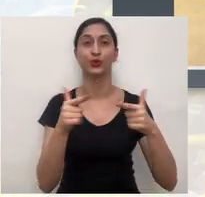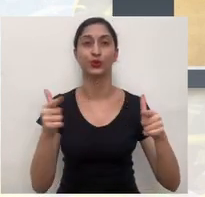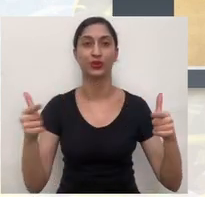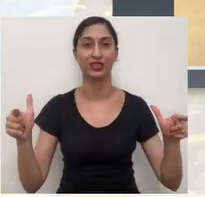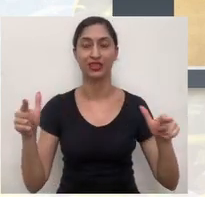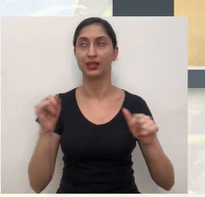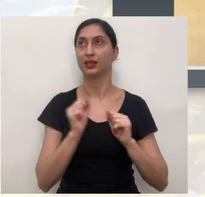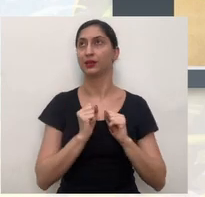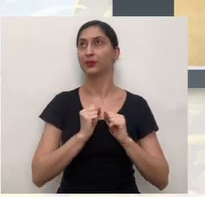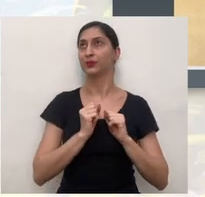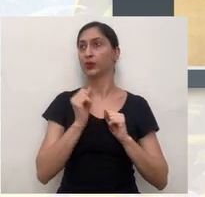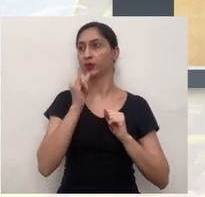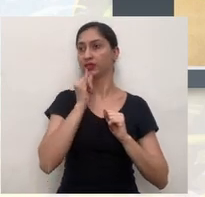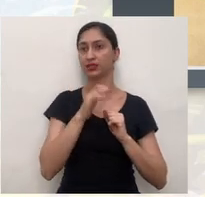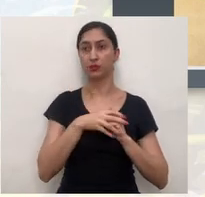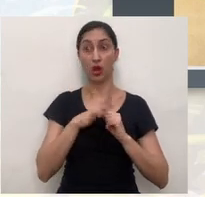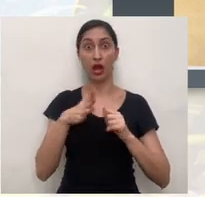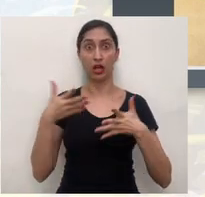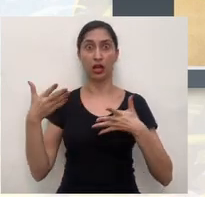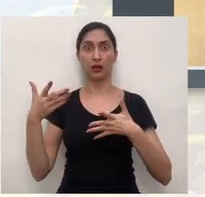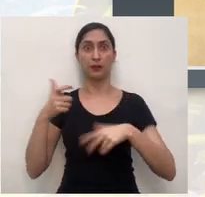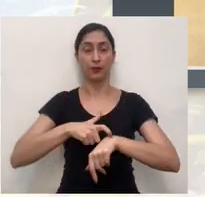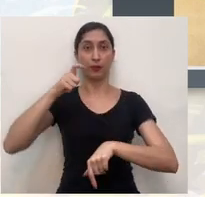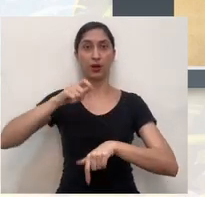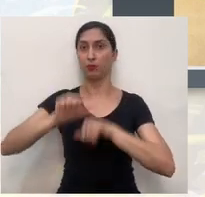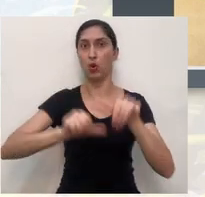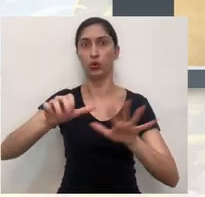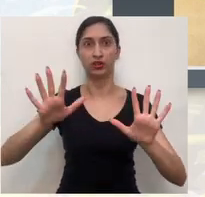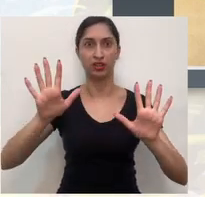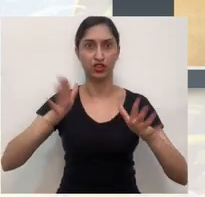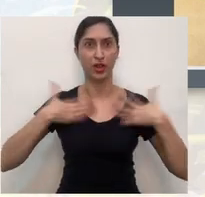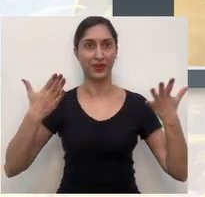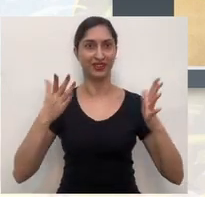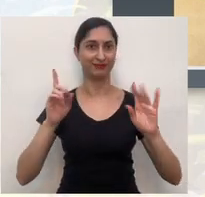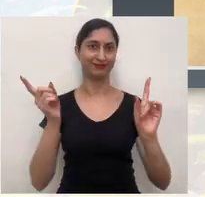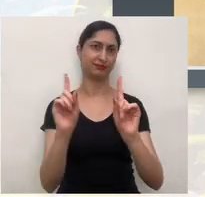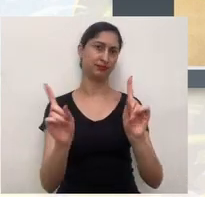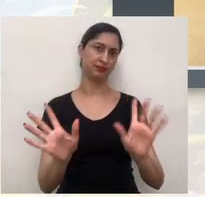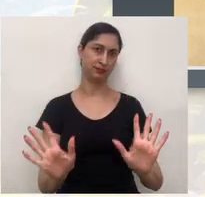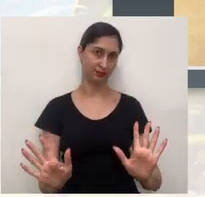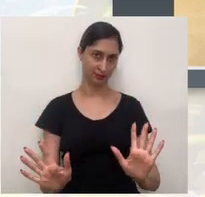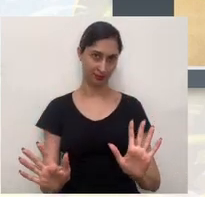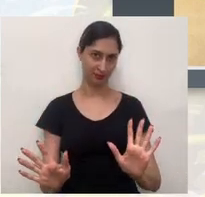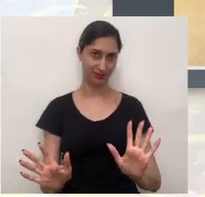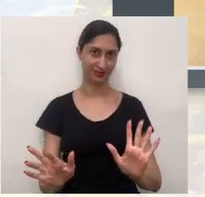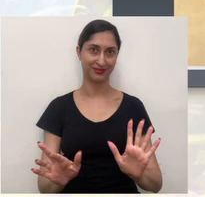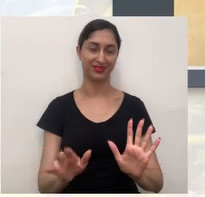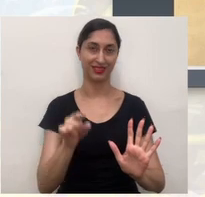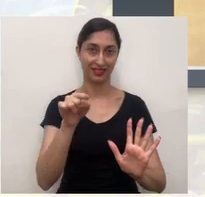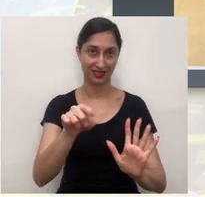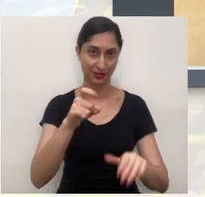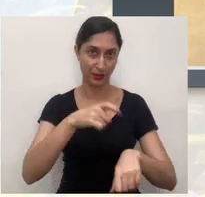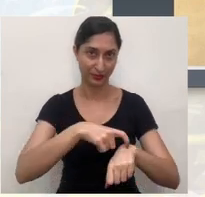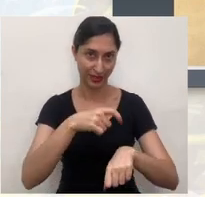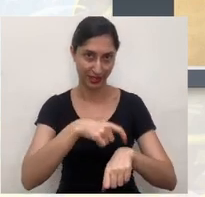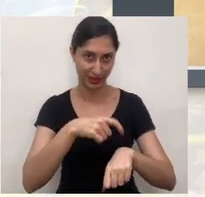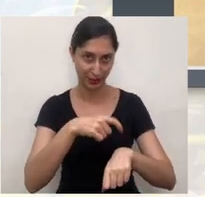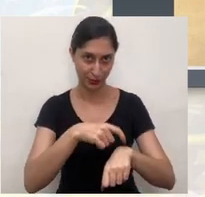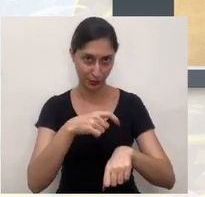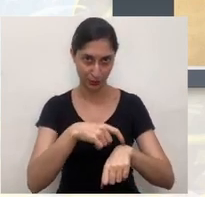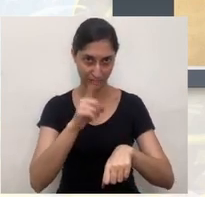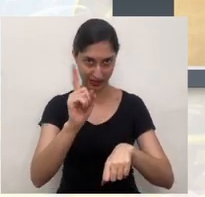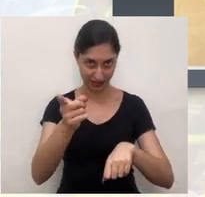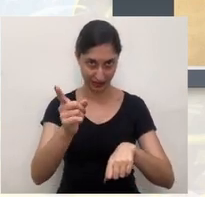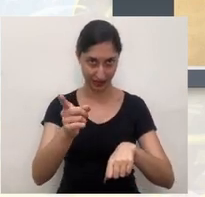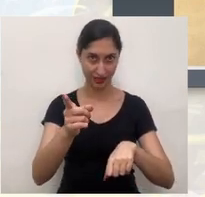reversão. Não é que chegou aqui e mudou tudo, porque se mudou tudo aqui, nessa fase, ou nessa fase